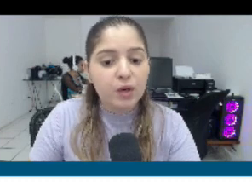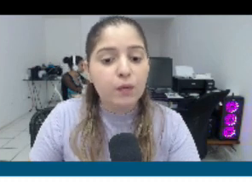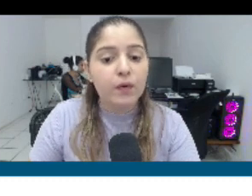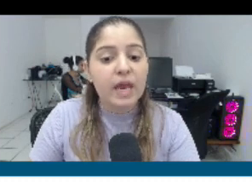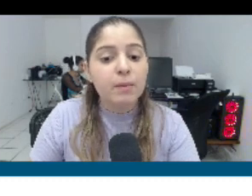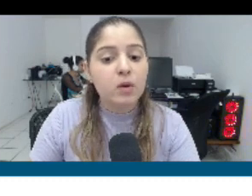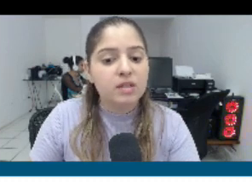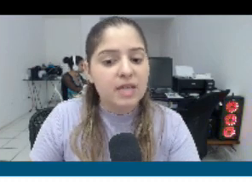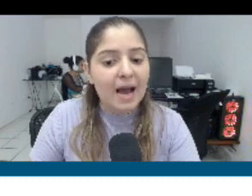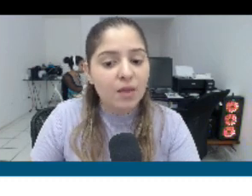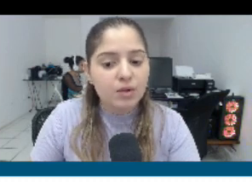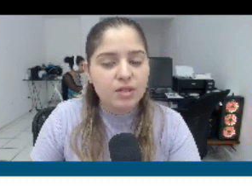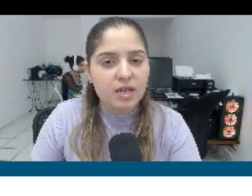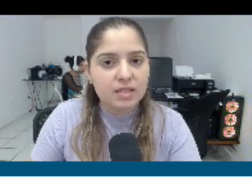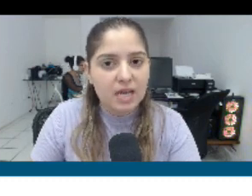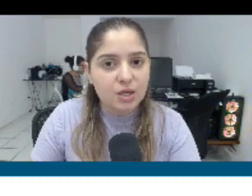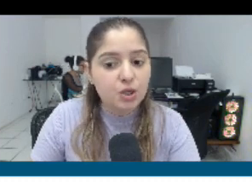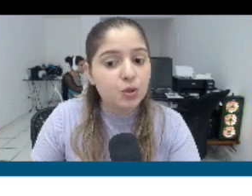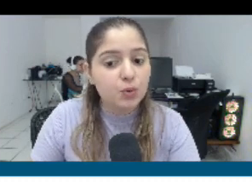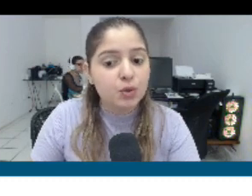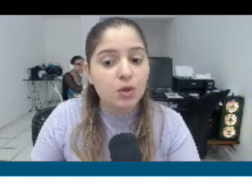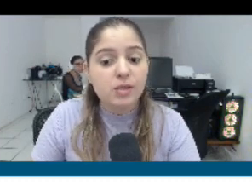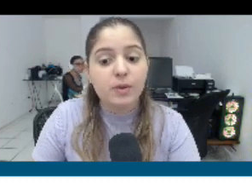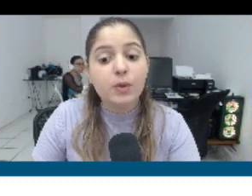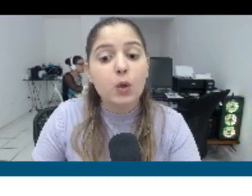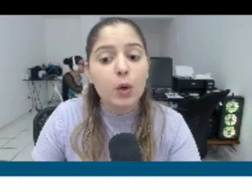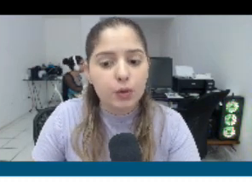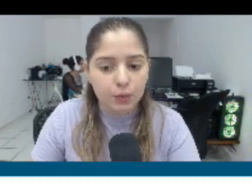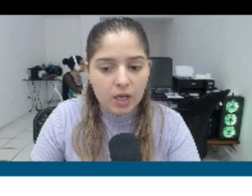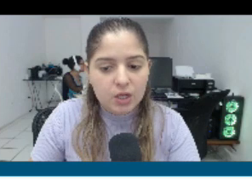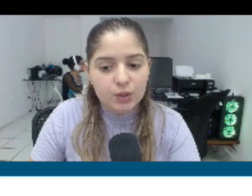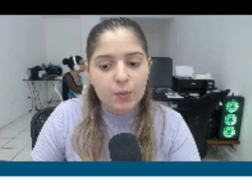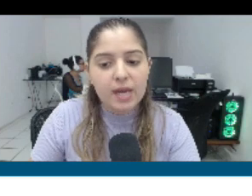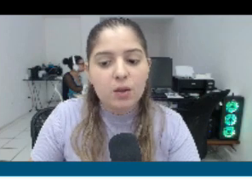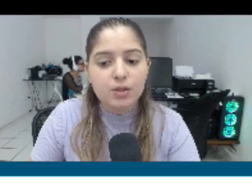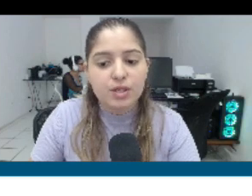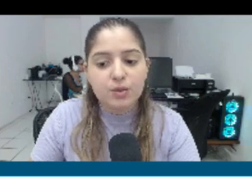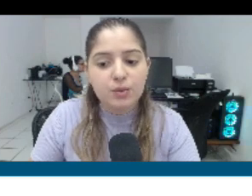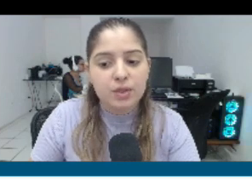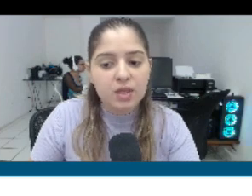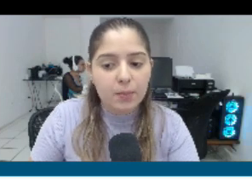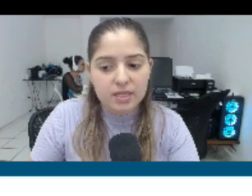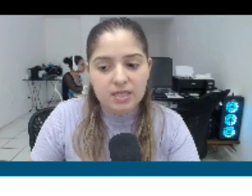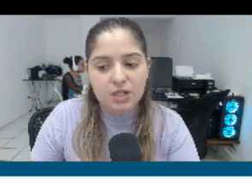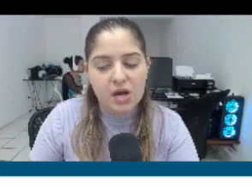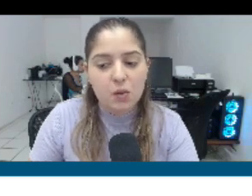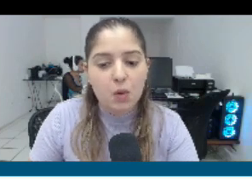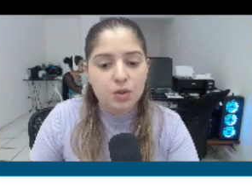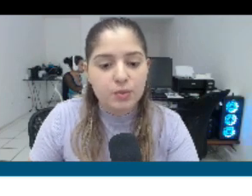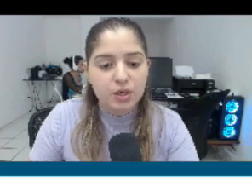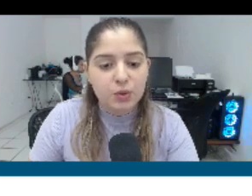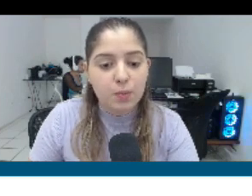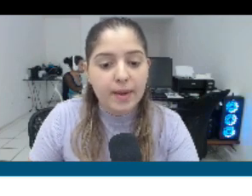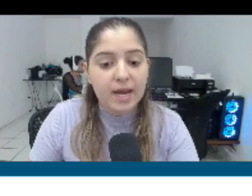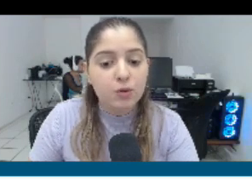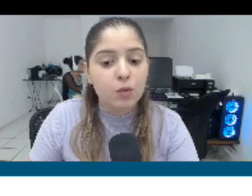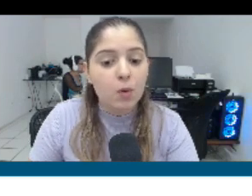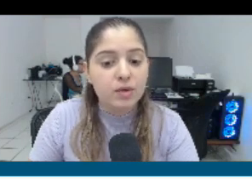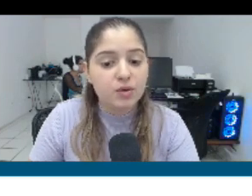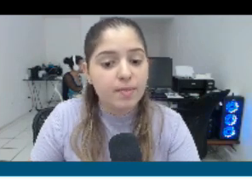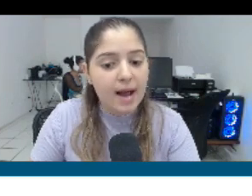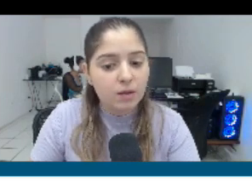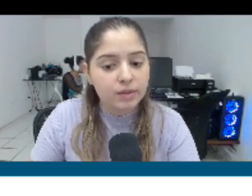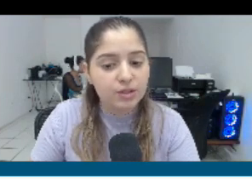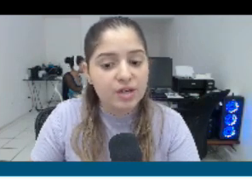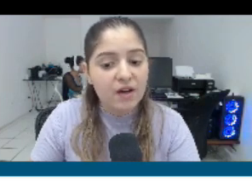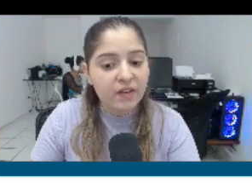O trio foi empossado em 17 de junho de 2008, sob elogios do então presidente da Corte, ministro Humberto